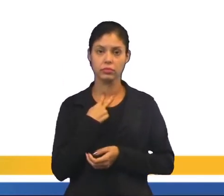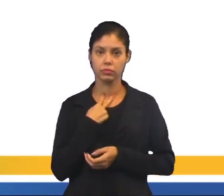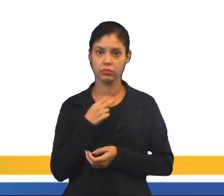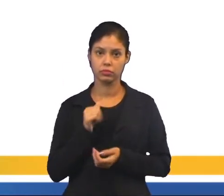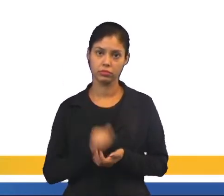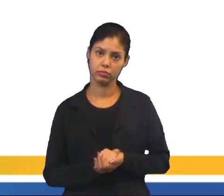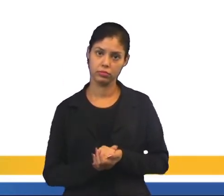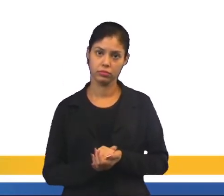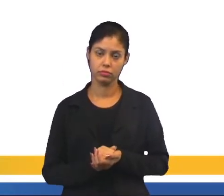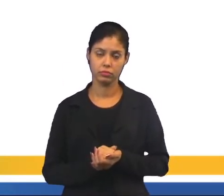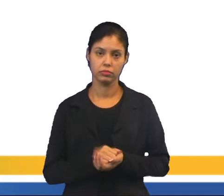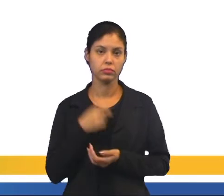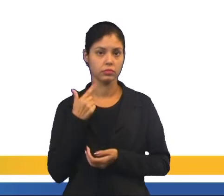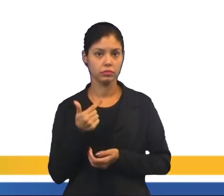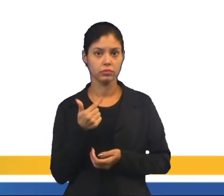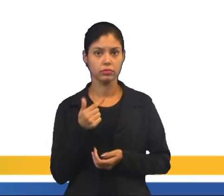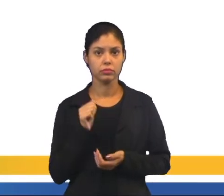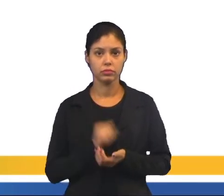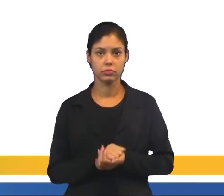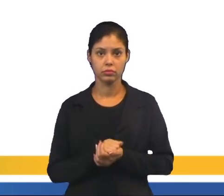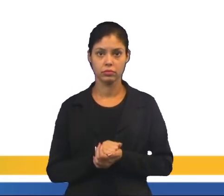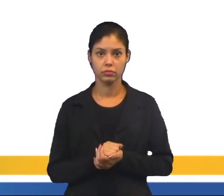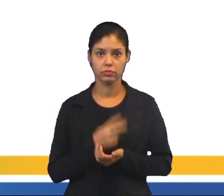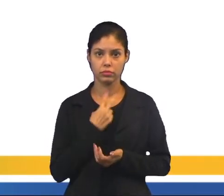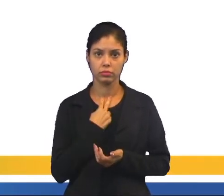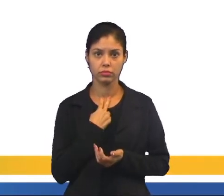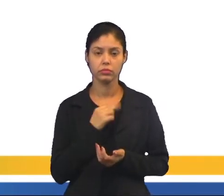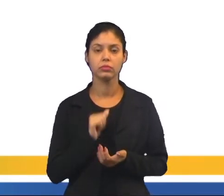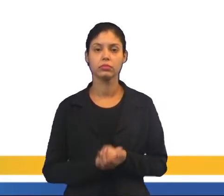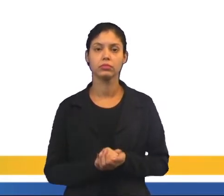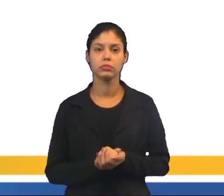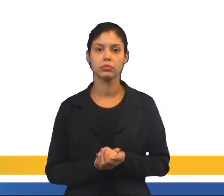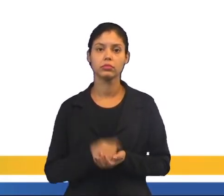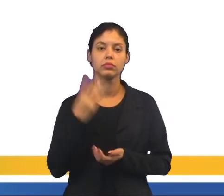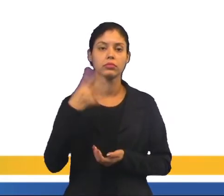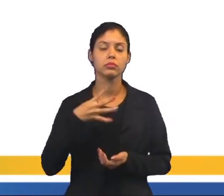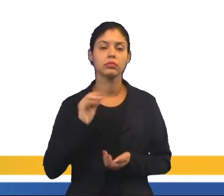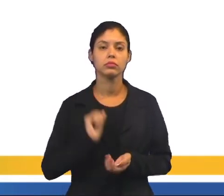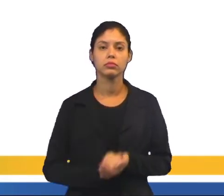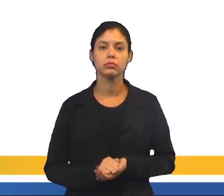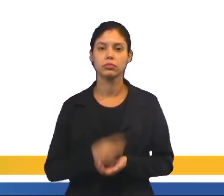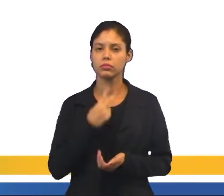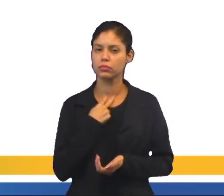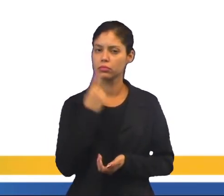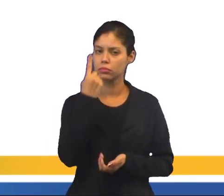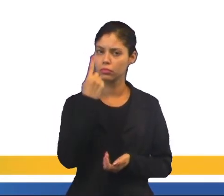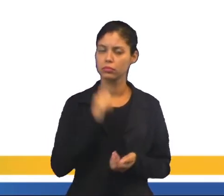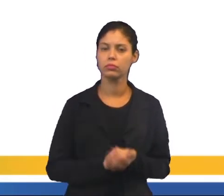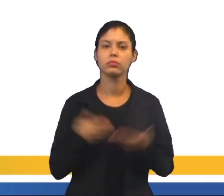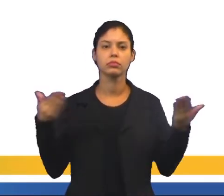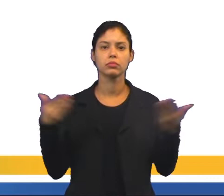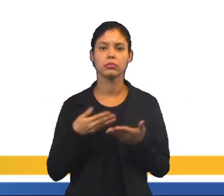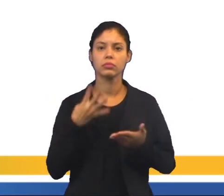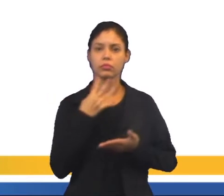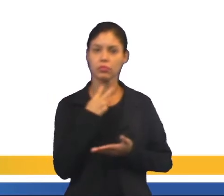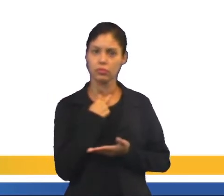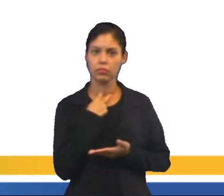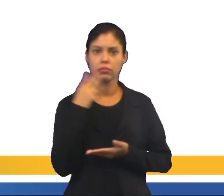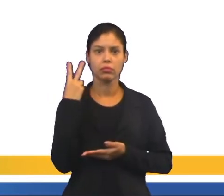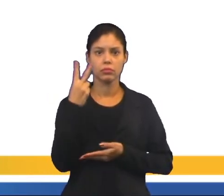ocupava 2, está ocupando 4. Estava ocupando 1, agora está